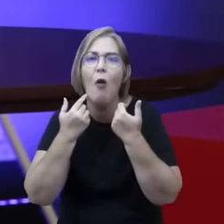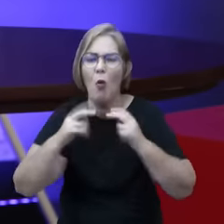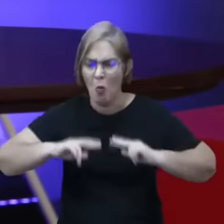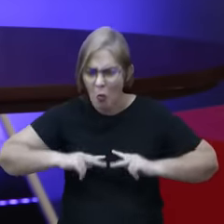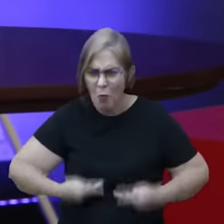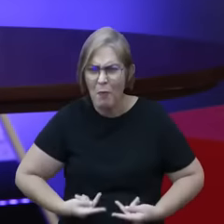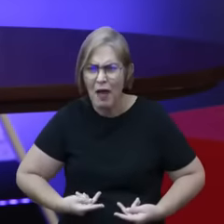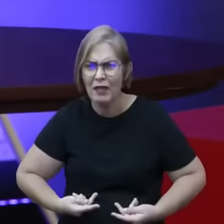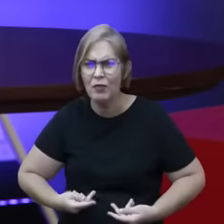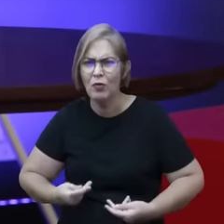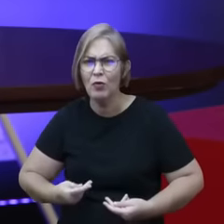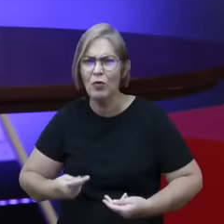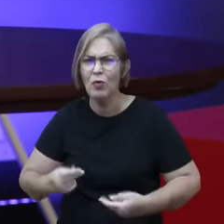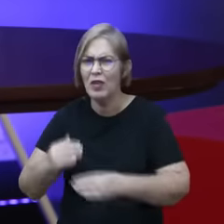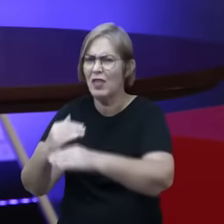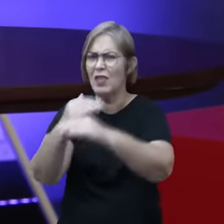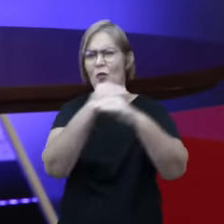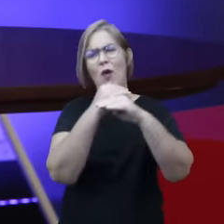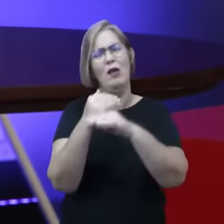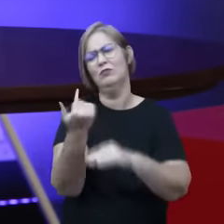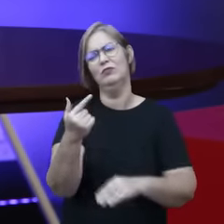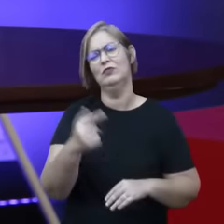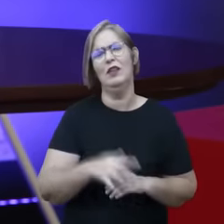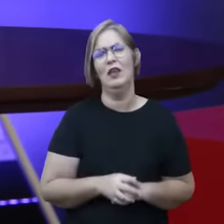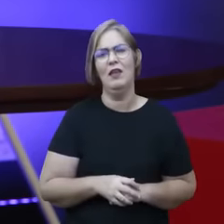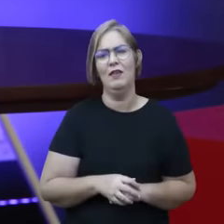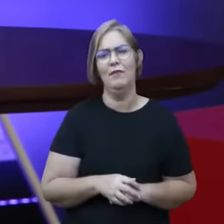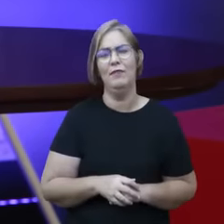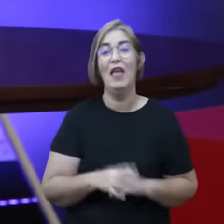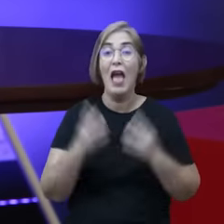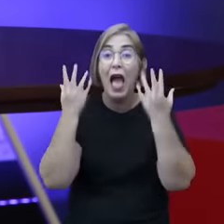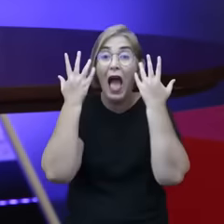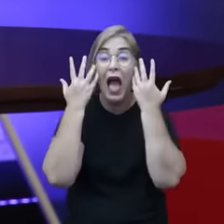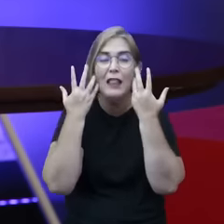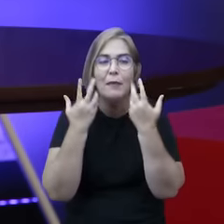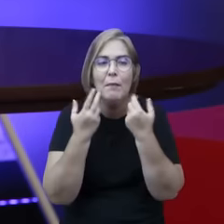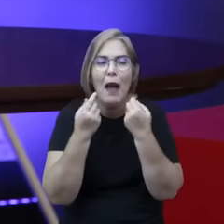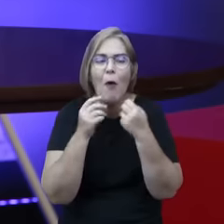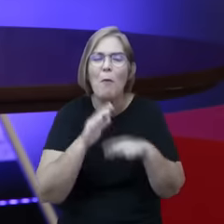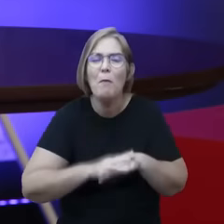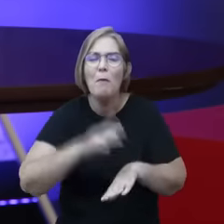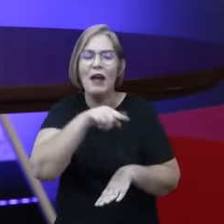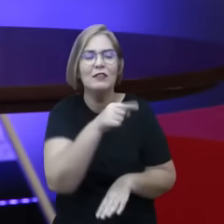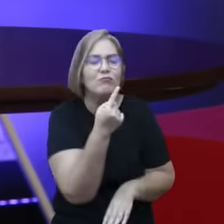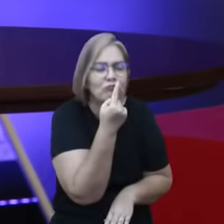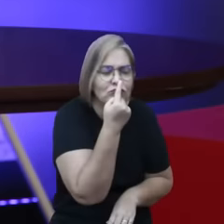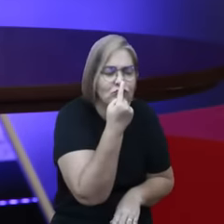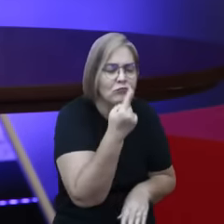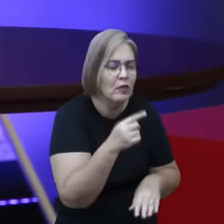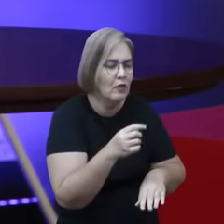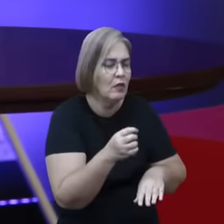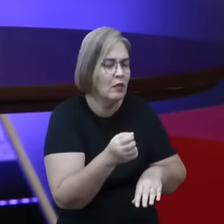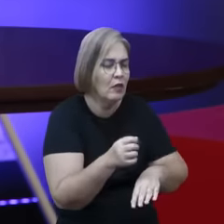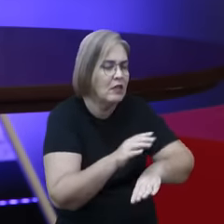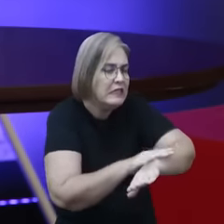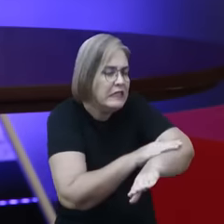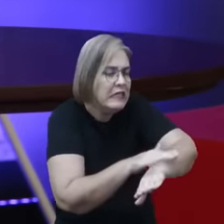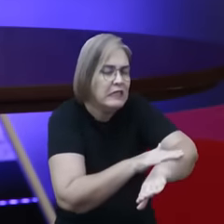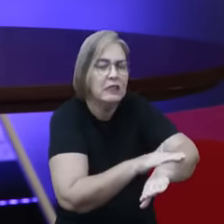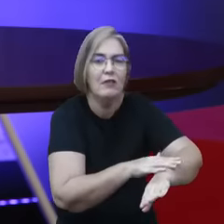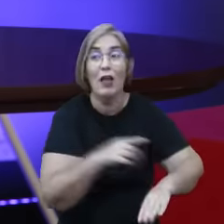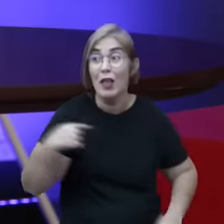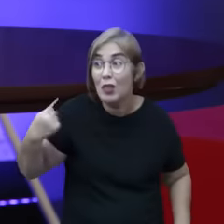o animal tem, ele tá no campo da sensibilidade, mas nós, eh, o nosso ato mesmo de existir